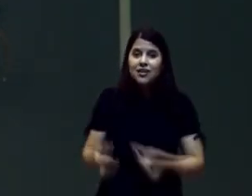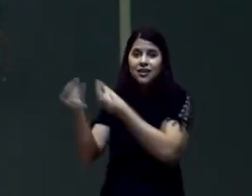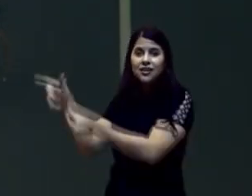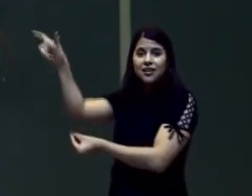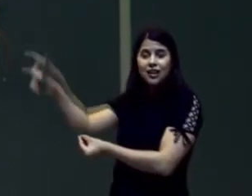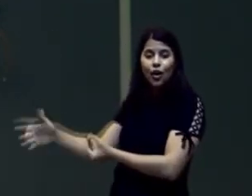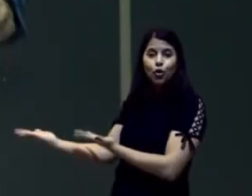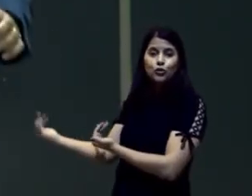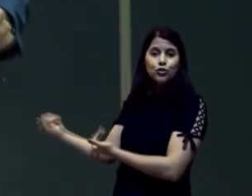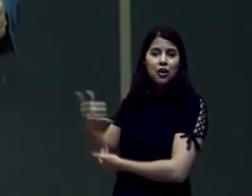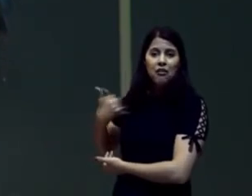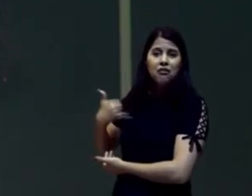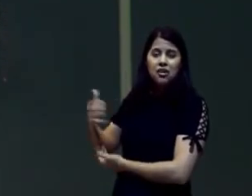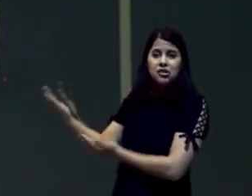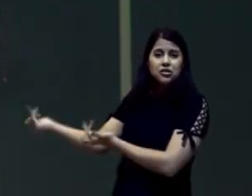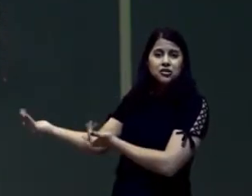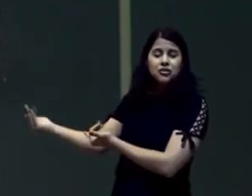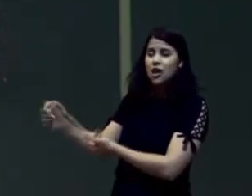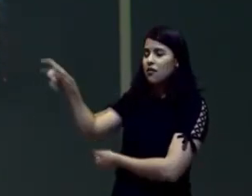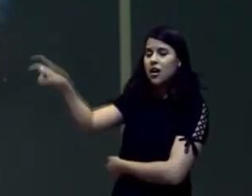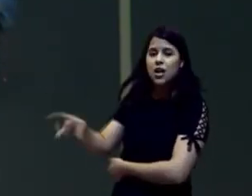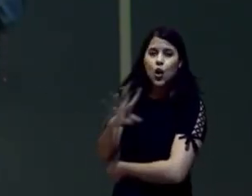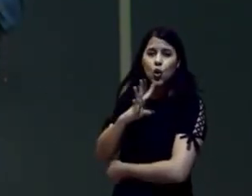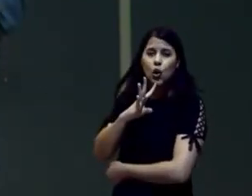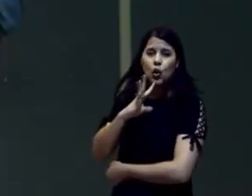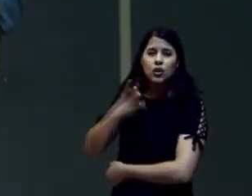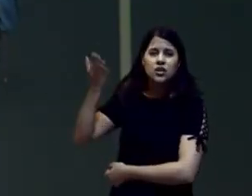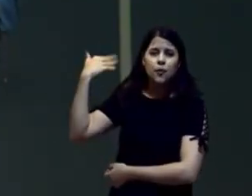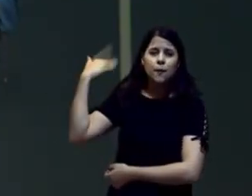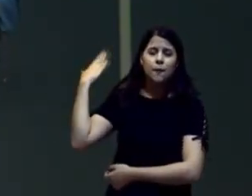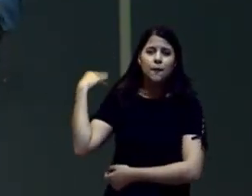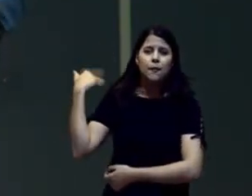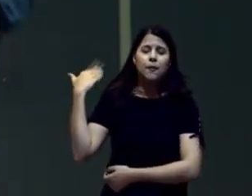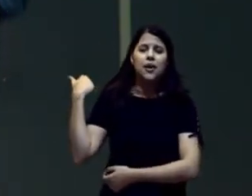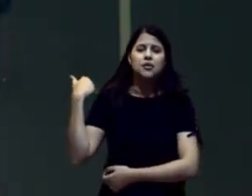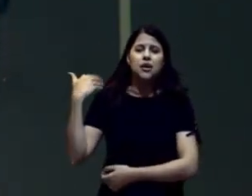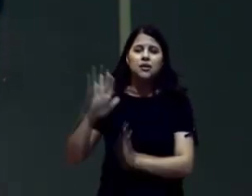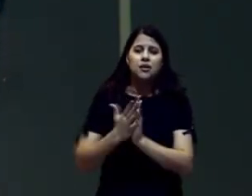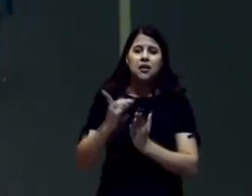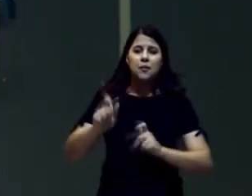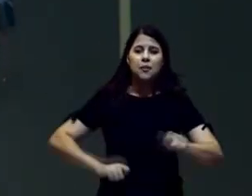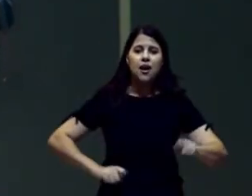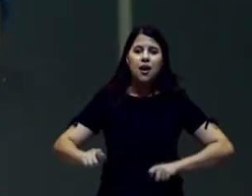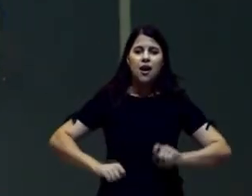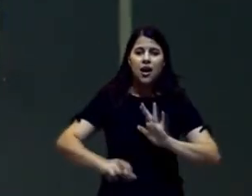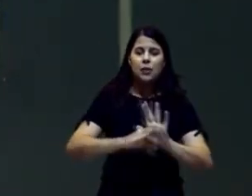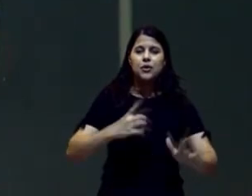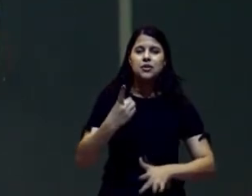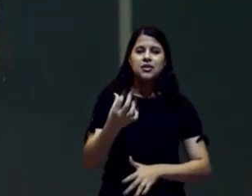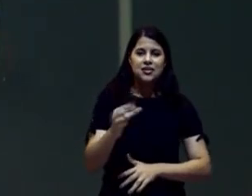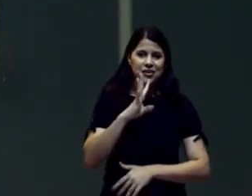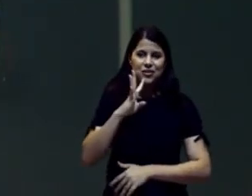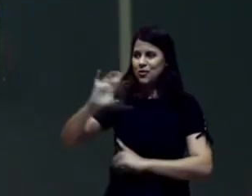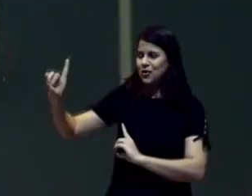Um jovem que Paulo conheceu na sua segunda viagem missionária em Atos 16. Um jovem que se associou a Paulo tendo